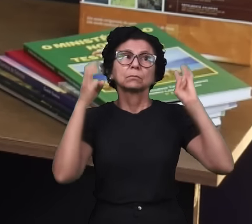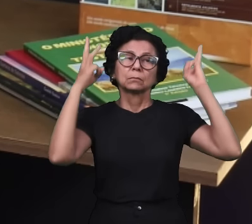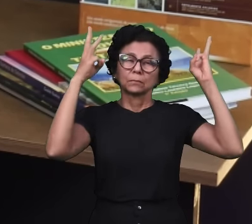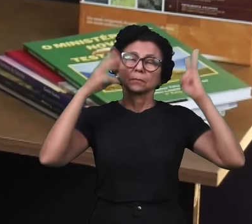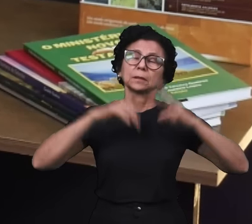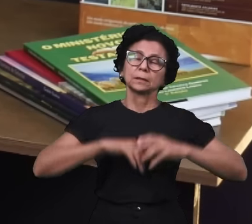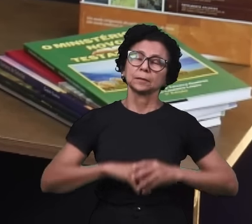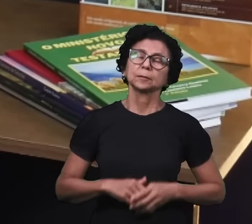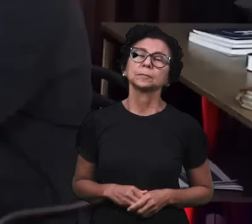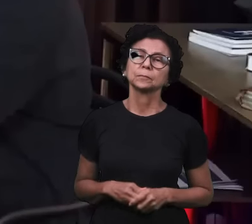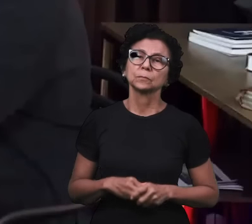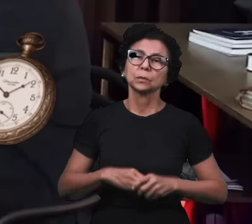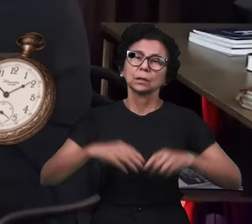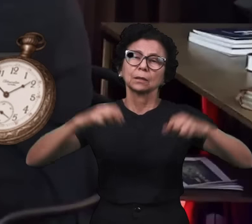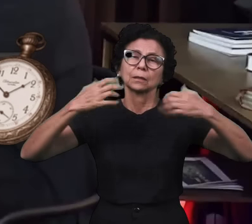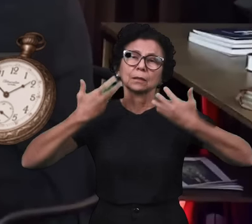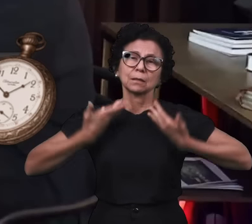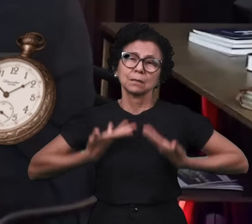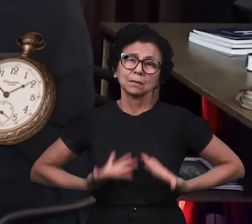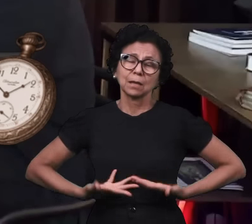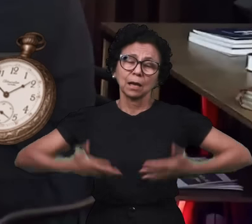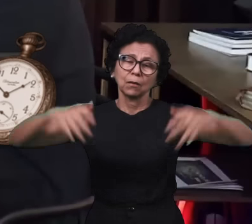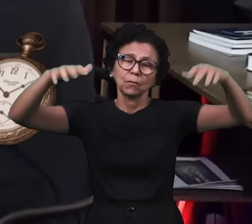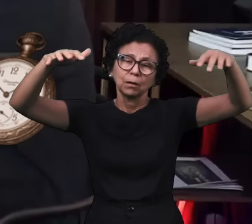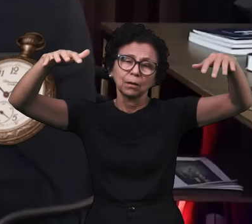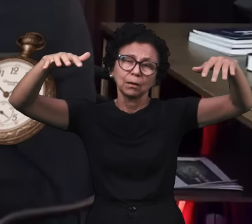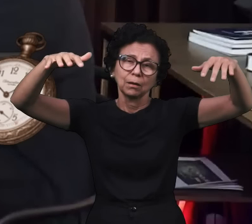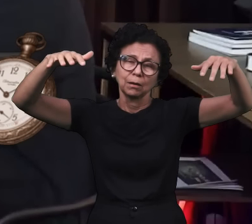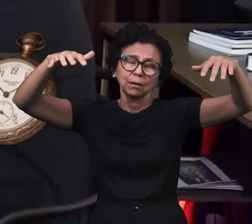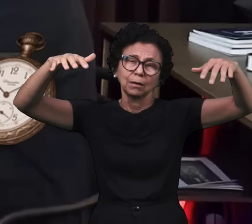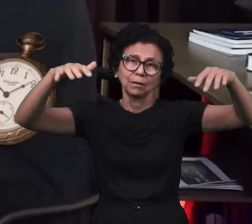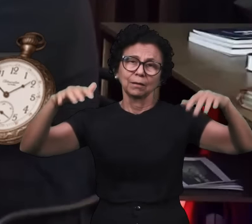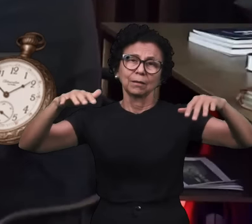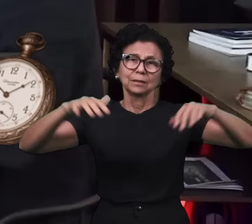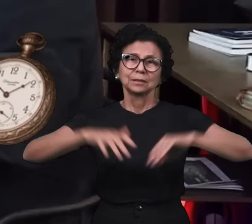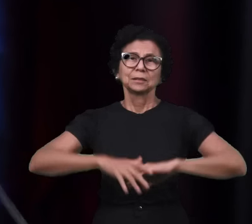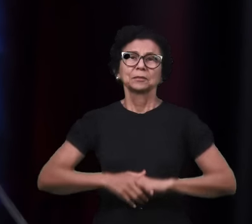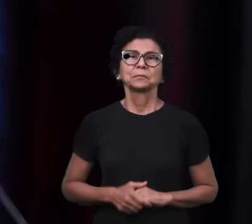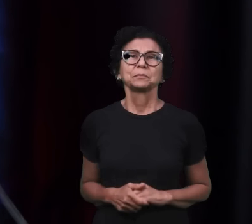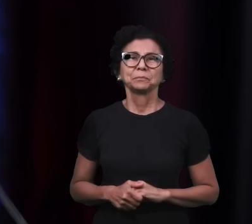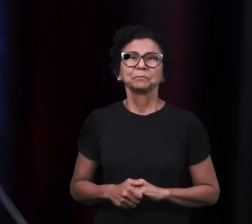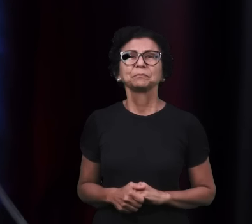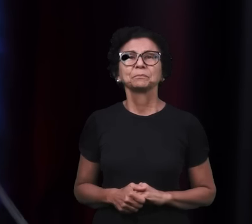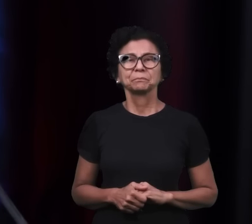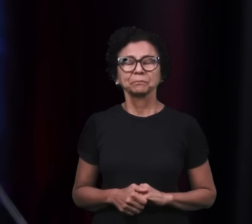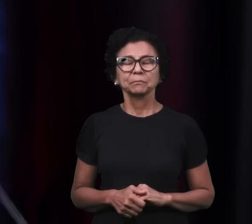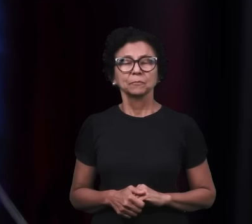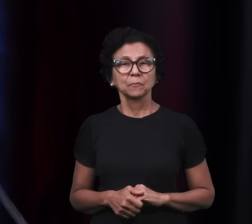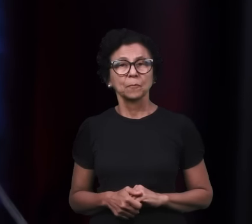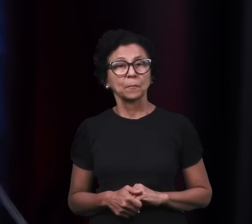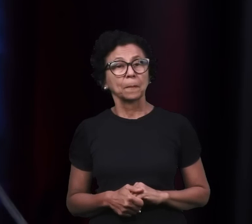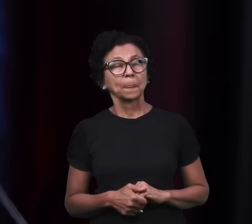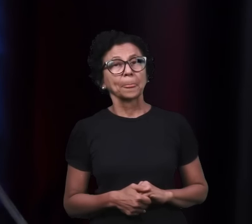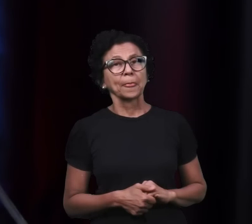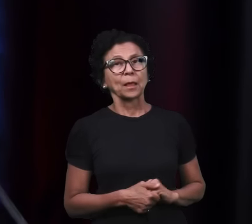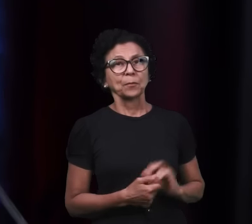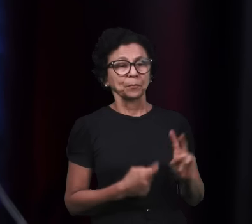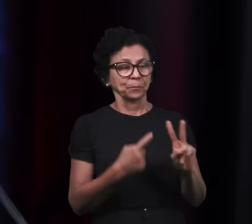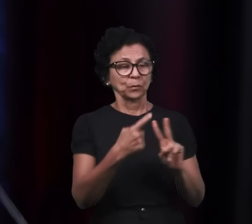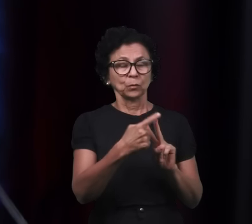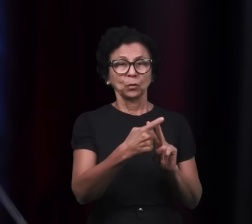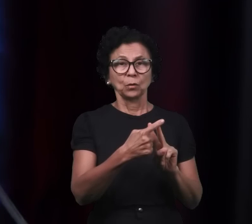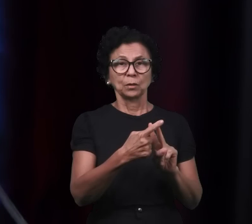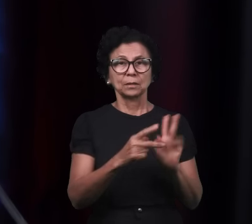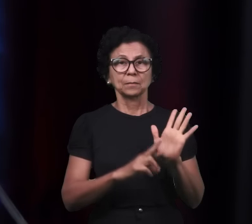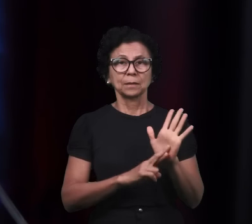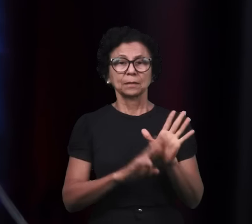Né? Ninguém consegue caminhar sozinho, né? Por isso a figura daqueles dois, e os dois representam aqueles que estão na comunhão,